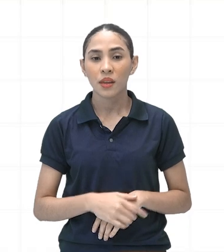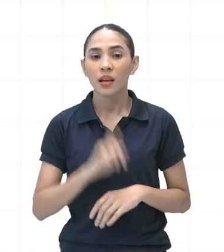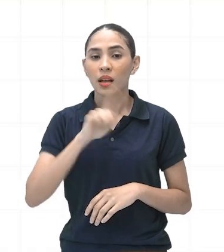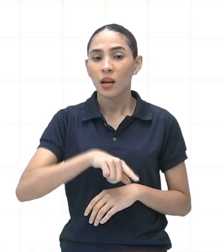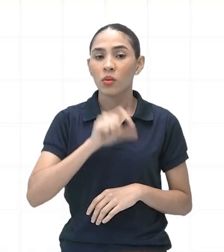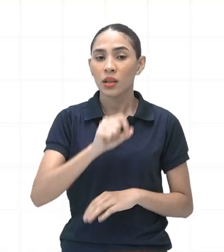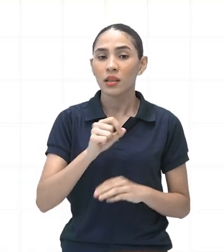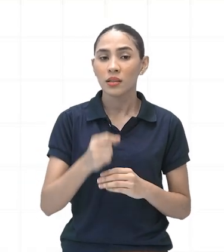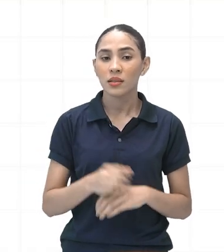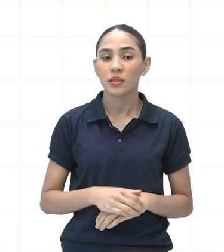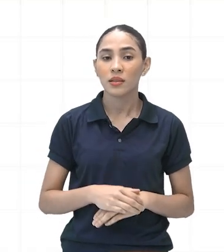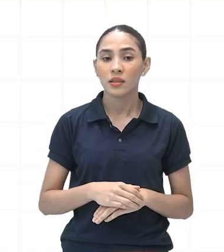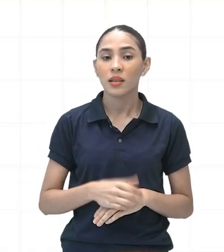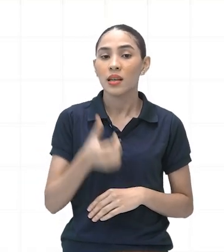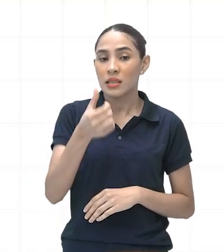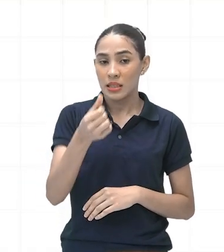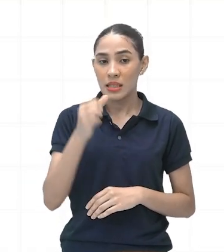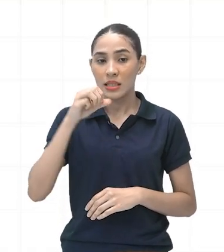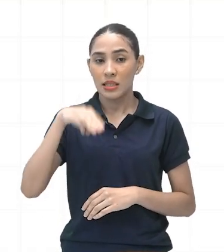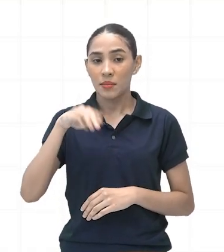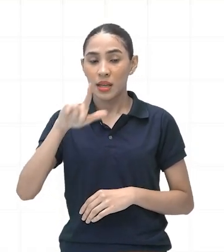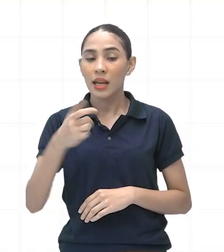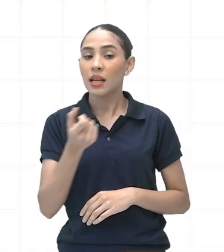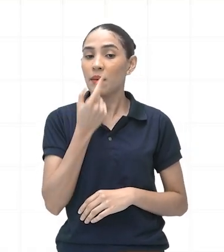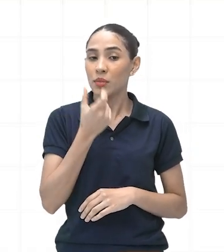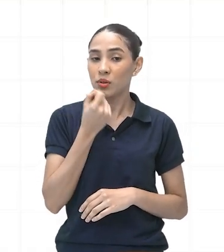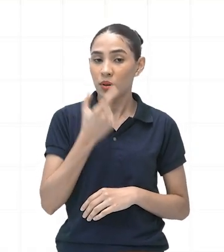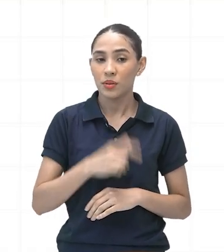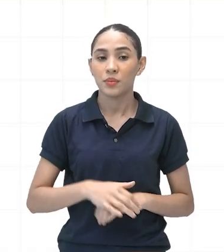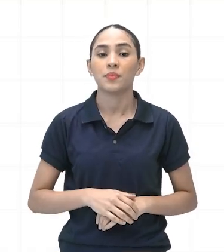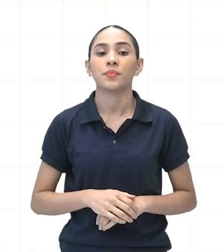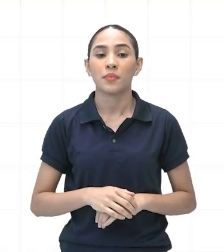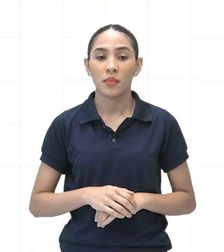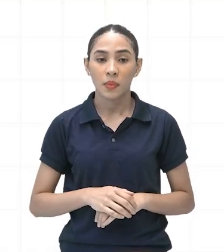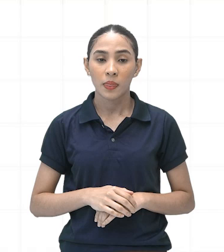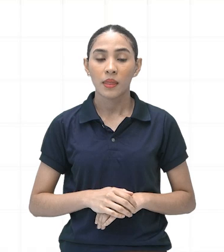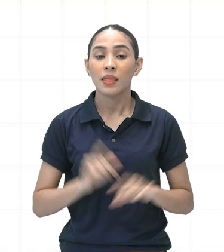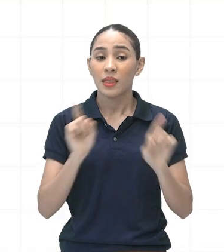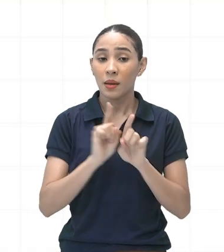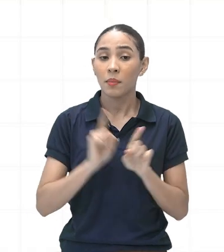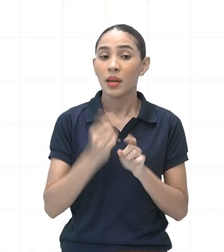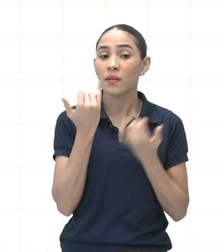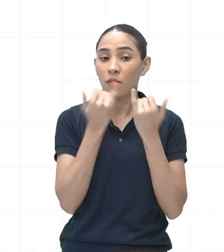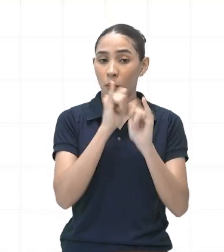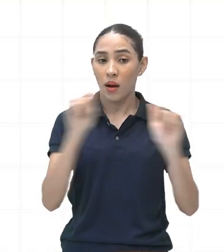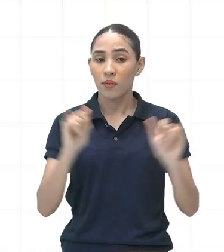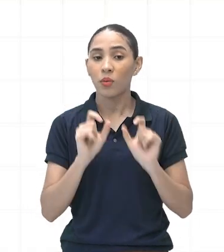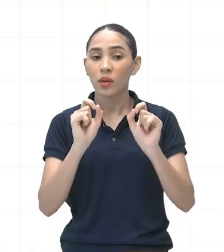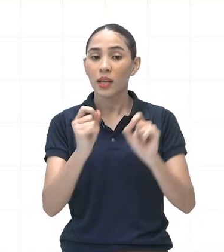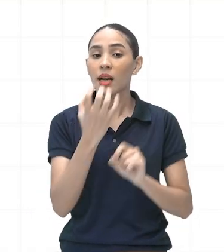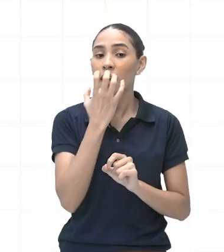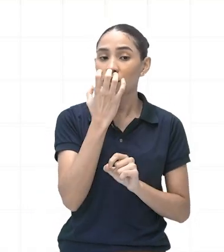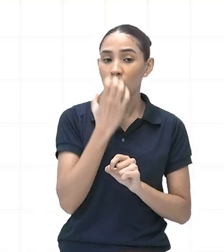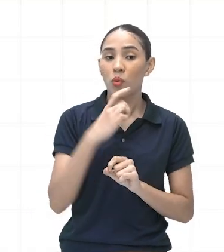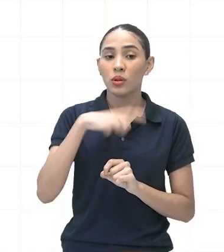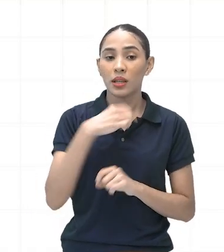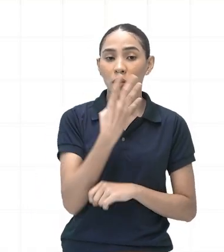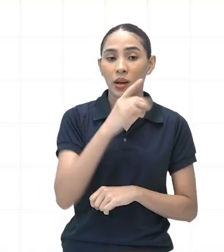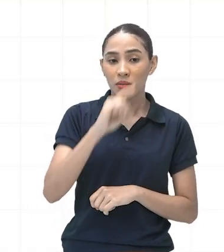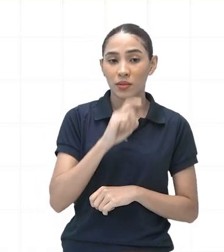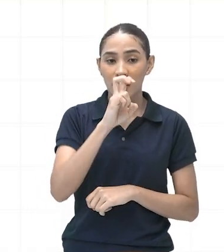seriam dados 6 ml de antibiótico. Né? E aí dizia também que o cachorro ele tem o peso de